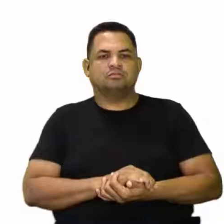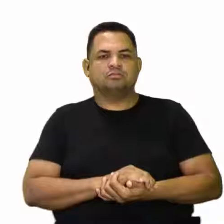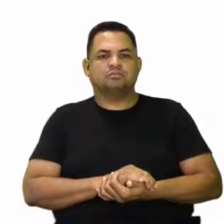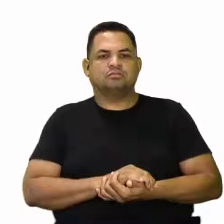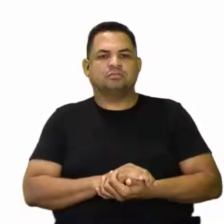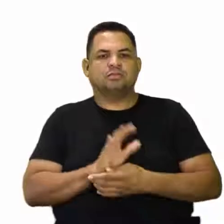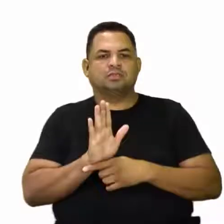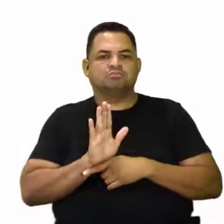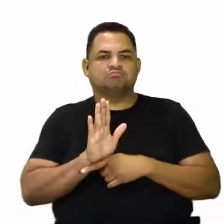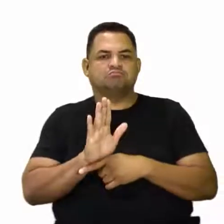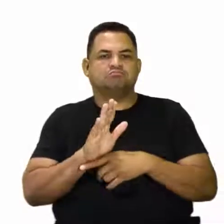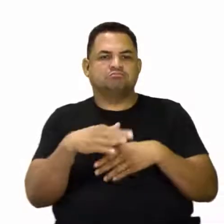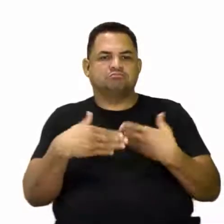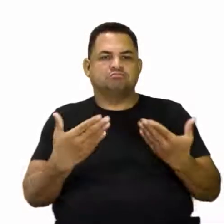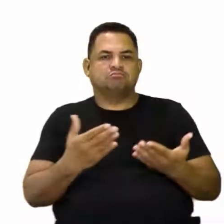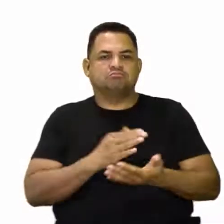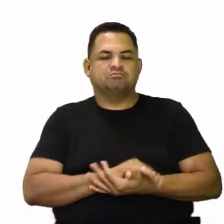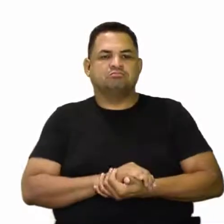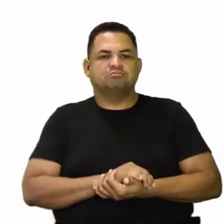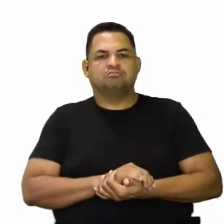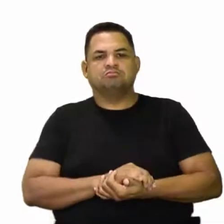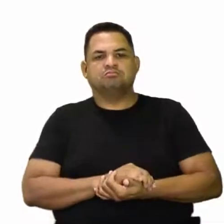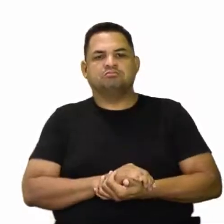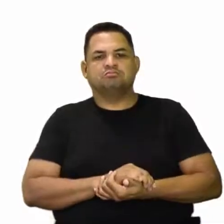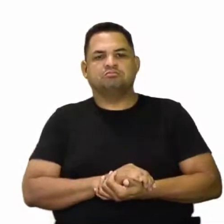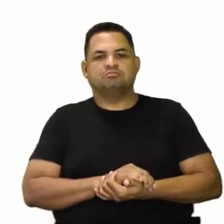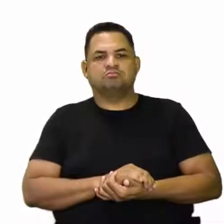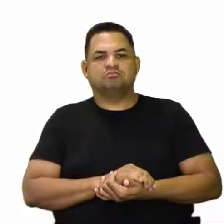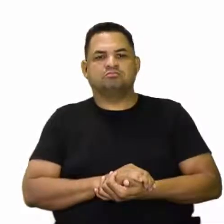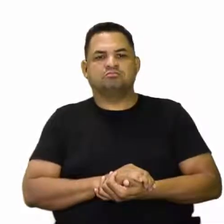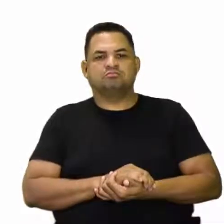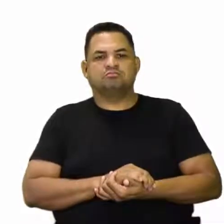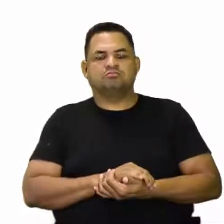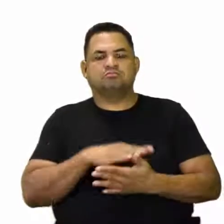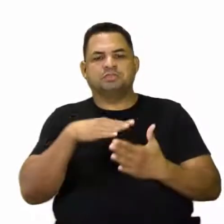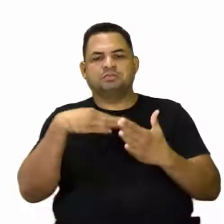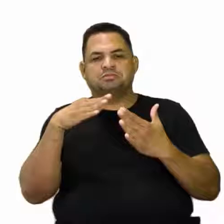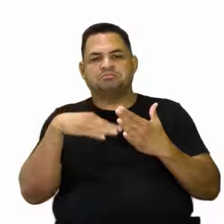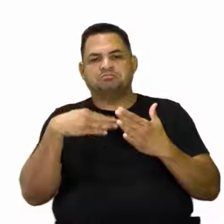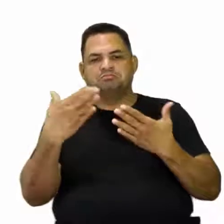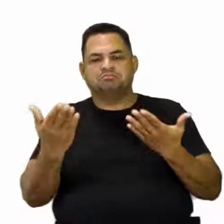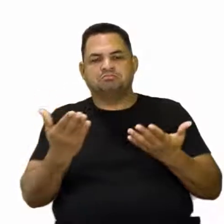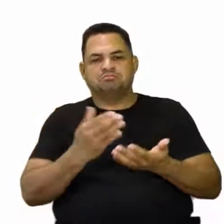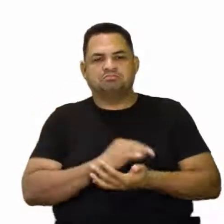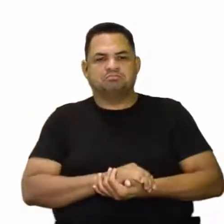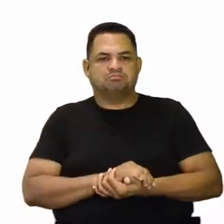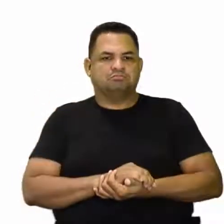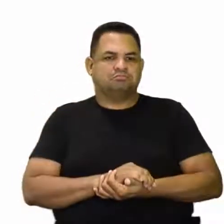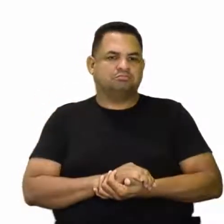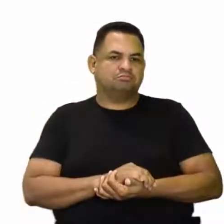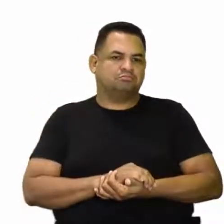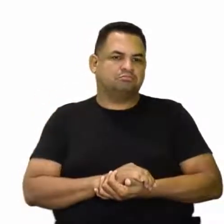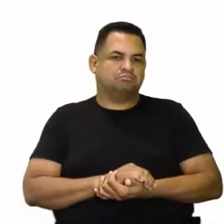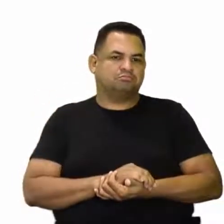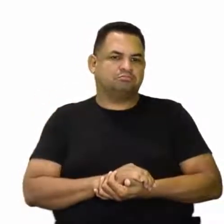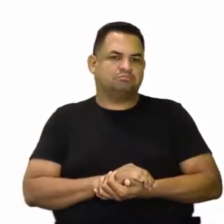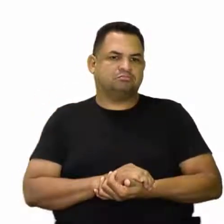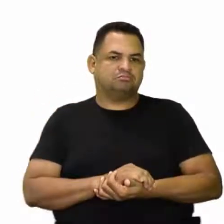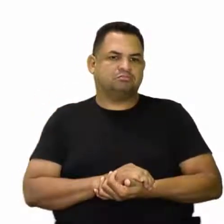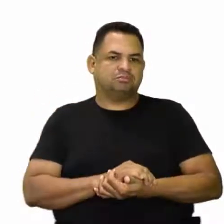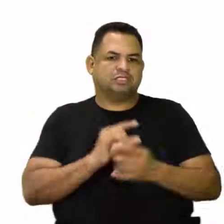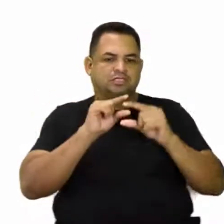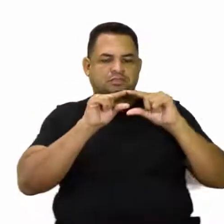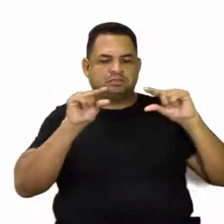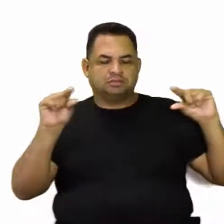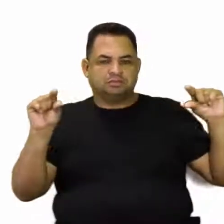Ayúdame, las fiestas, la pintura, las